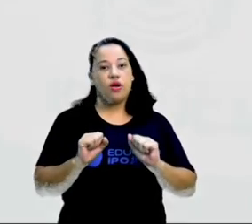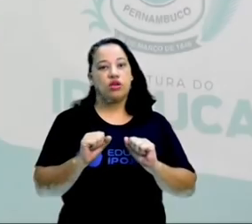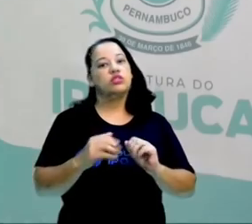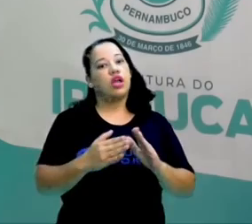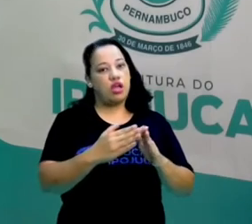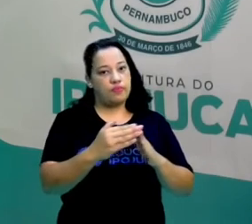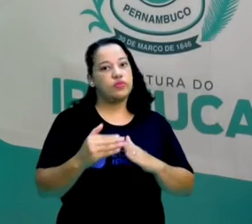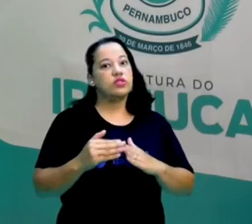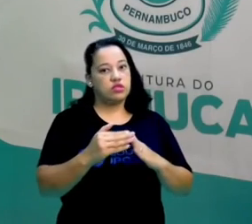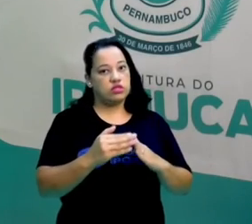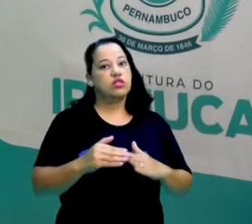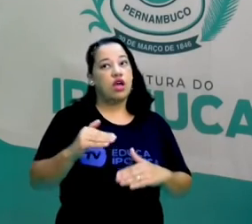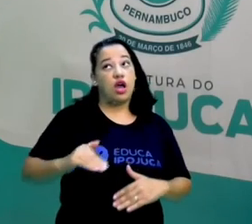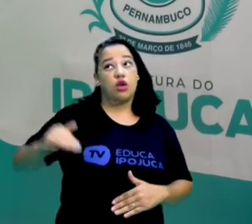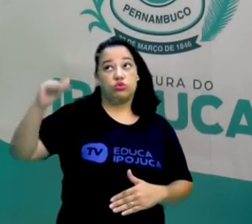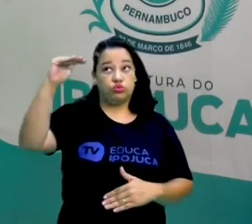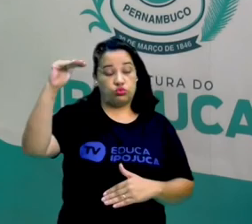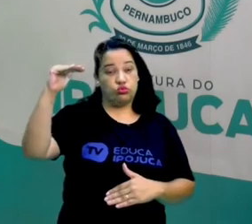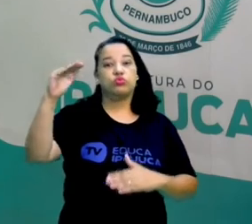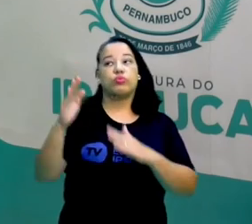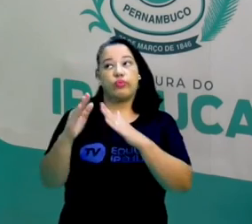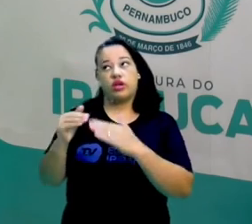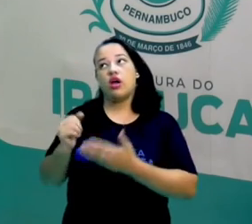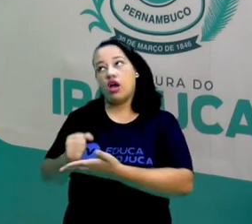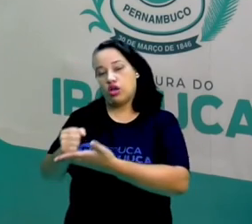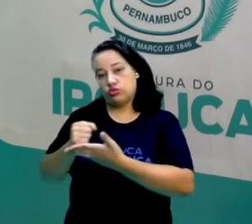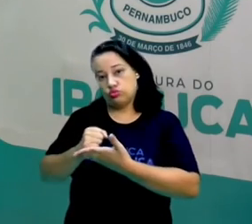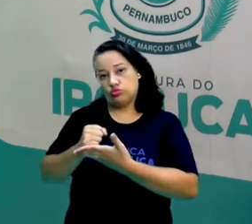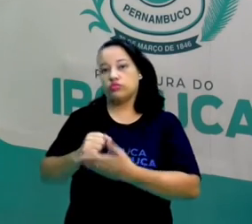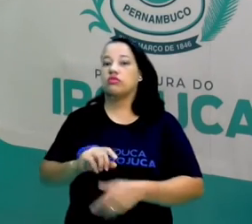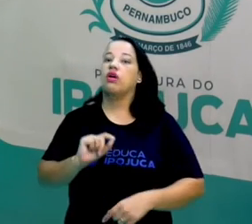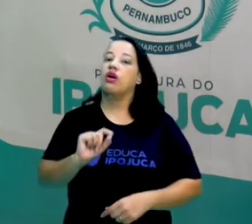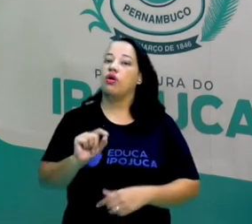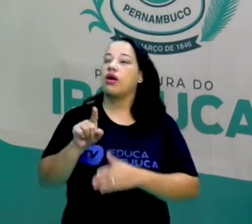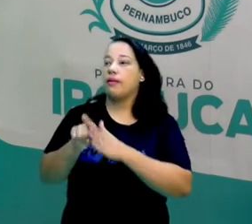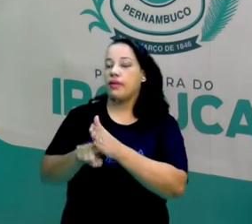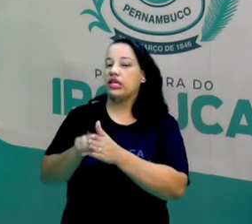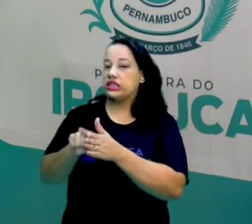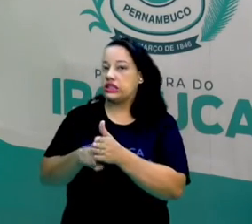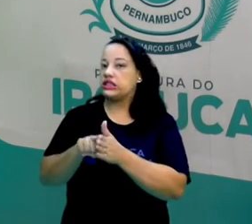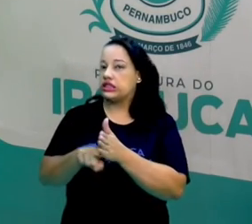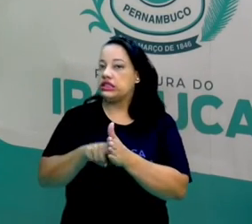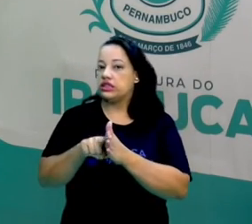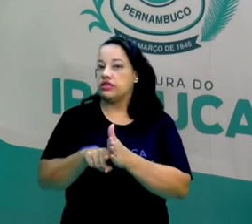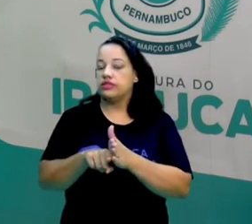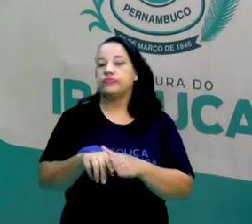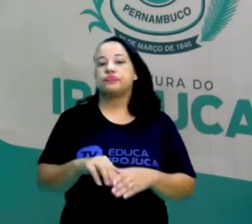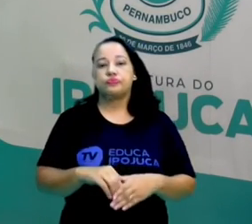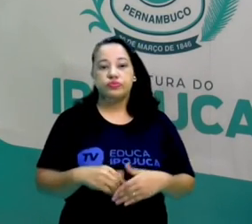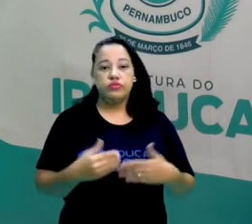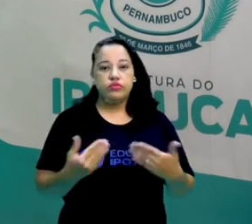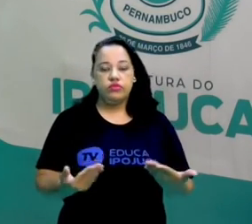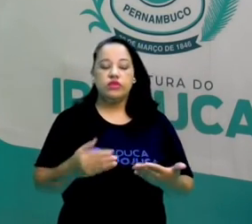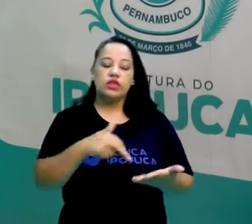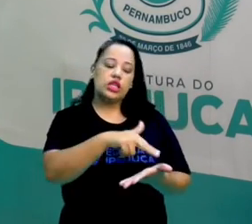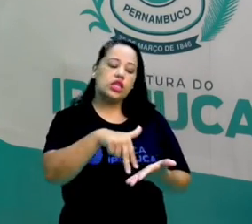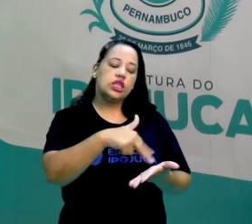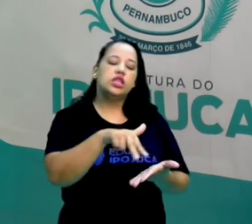ajuda, né, para alguém, um adulto, uma pesquisa com seus familiares sobre os tipos de